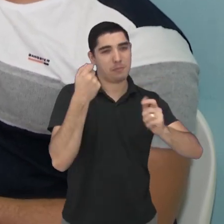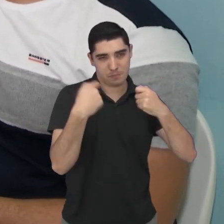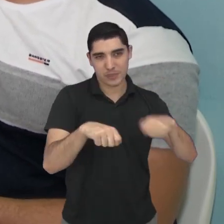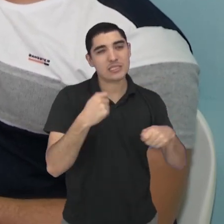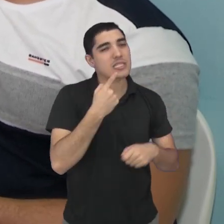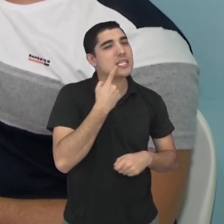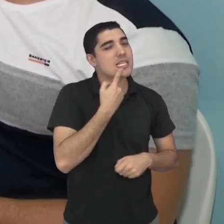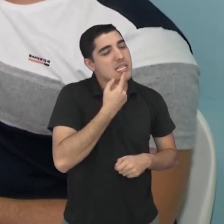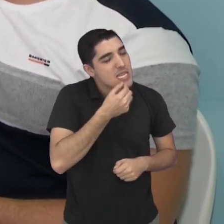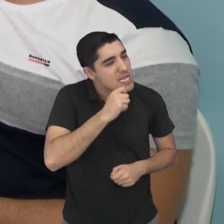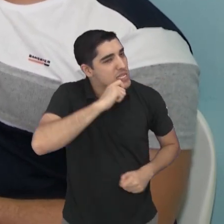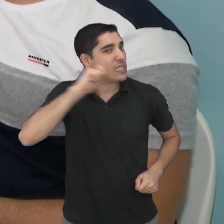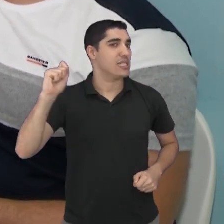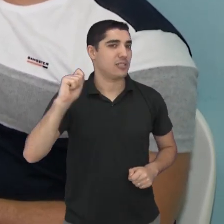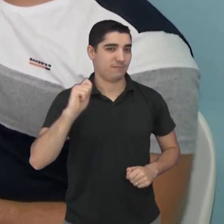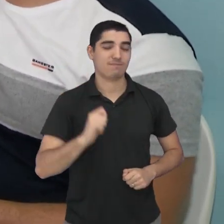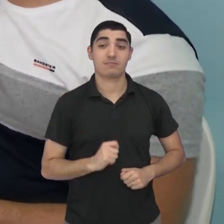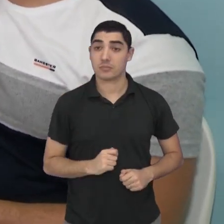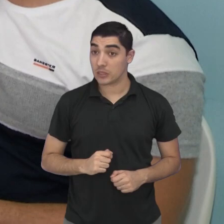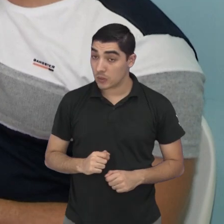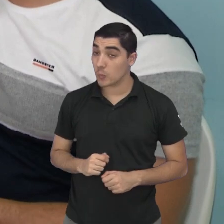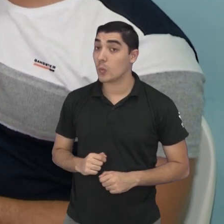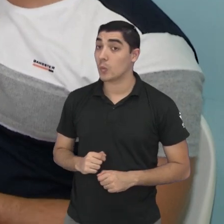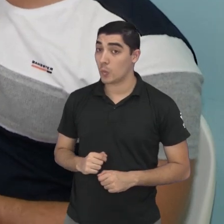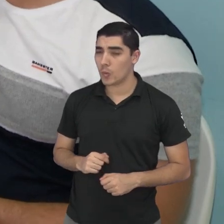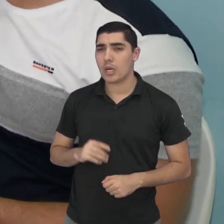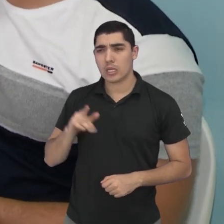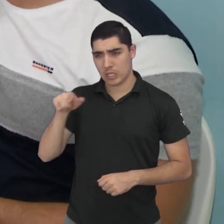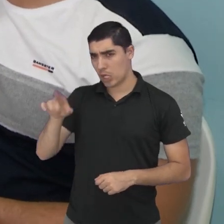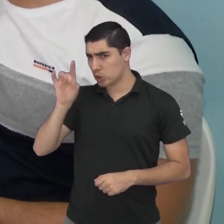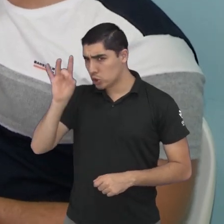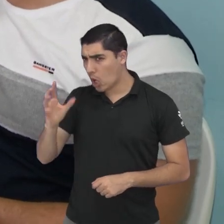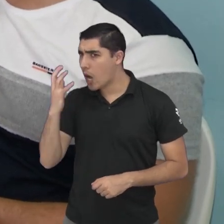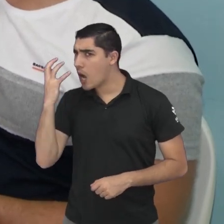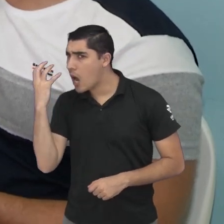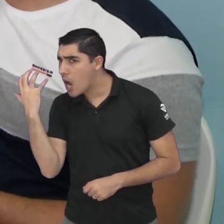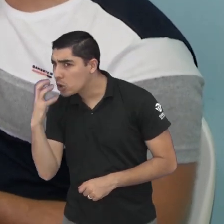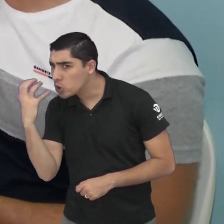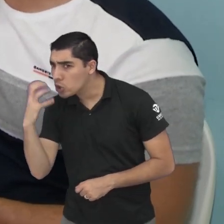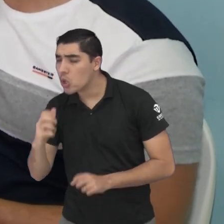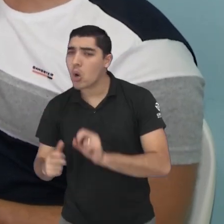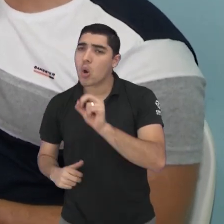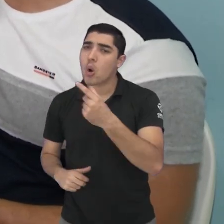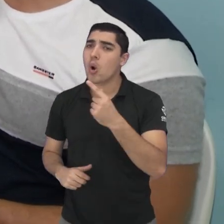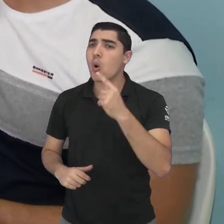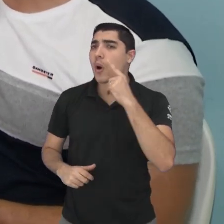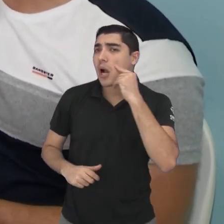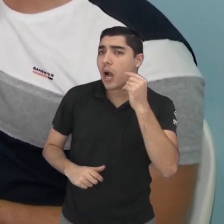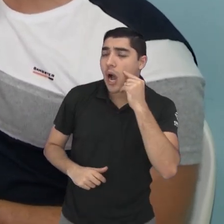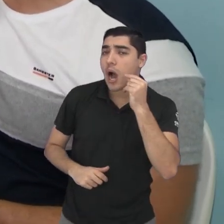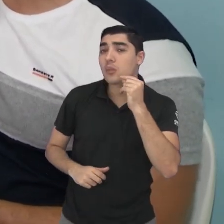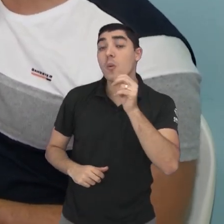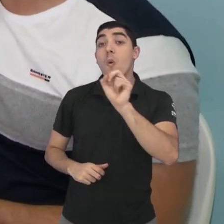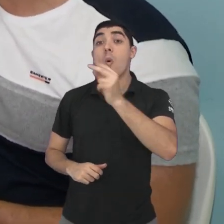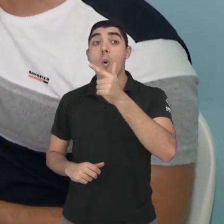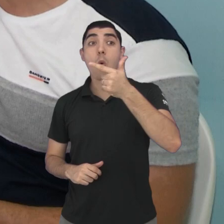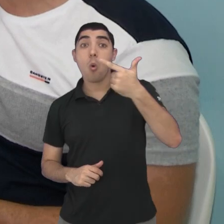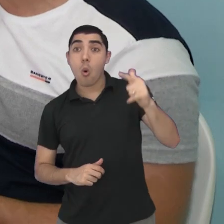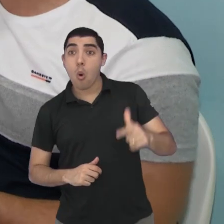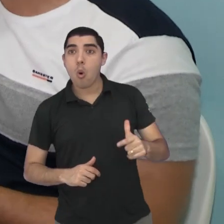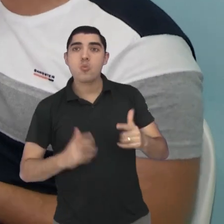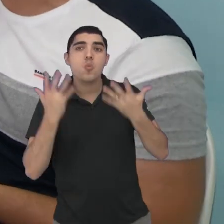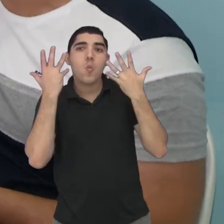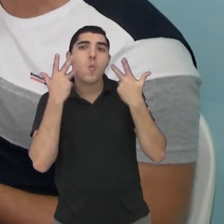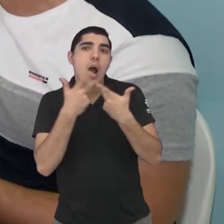dependendo do grau de comprometimento. E a gente está falando só de cachorro e de gato ou questões relacionadas à saúde